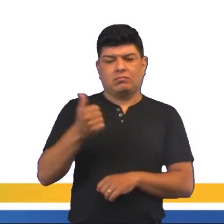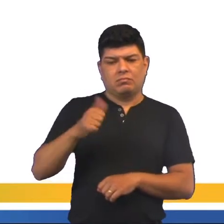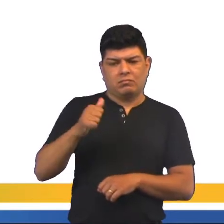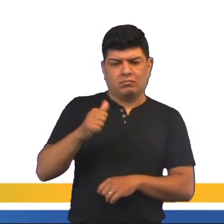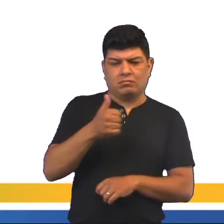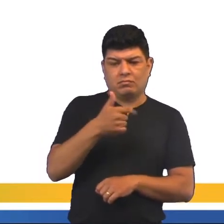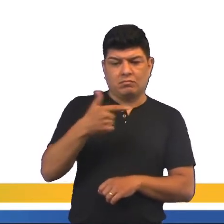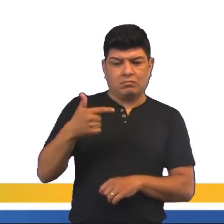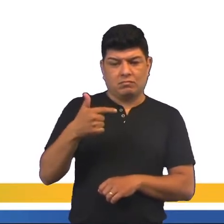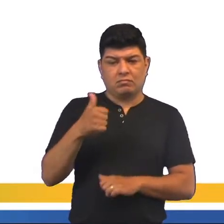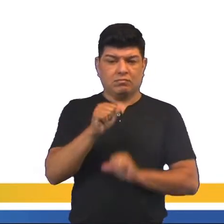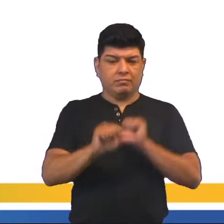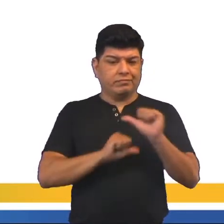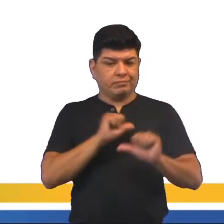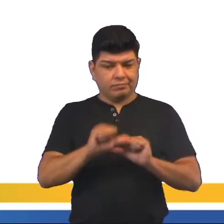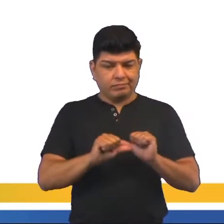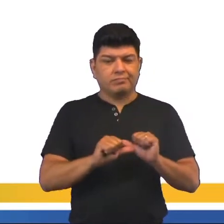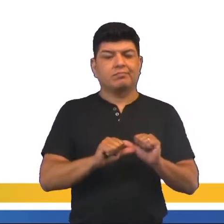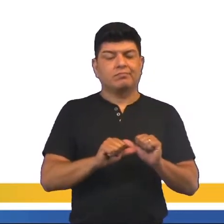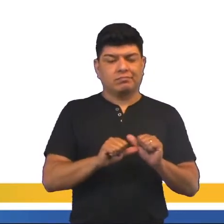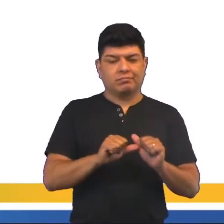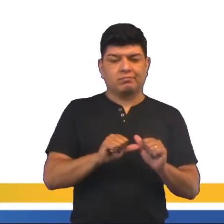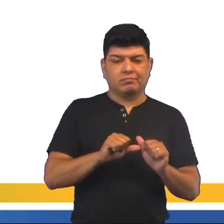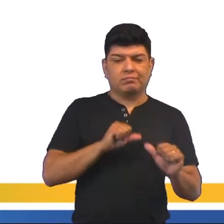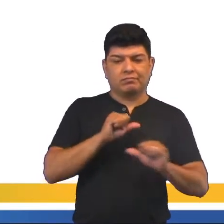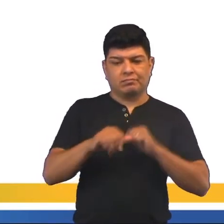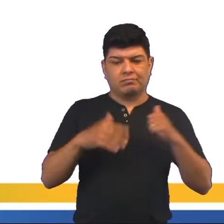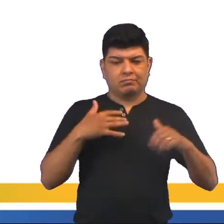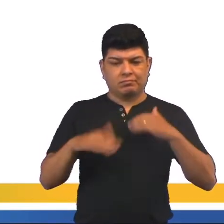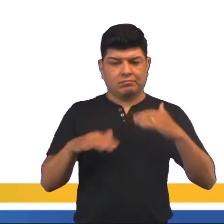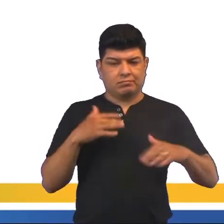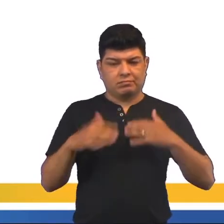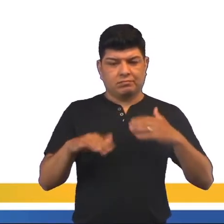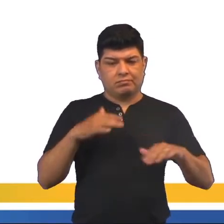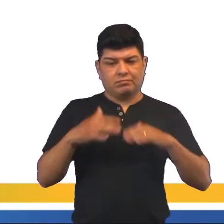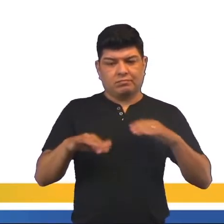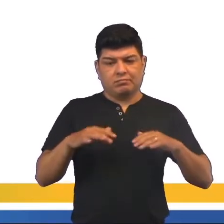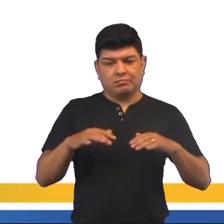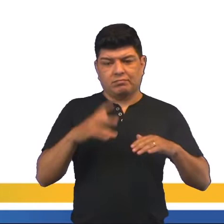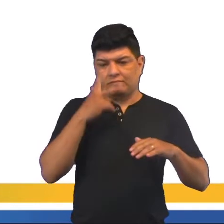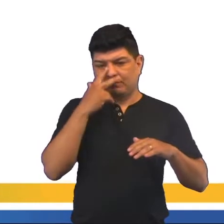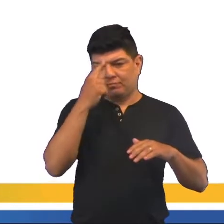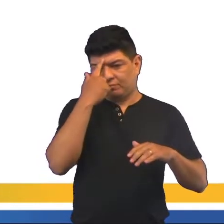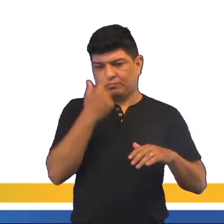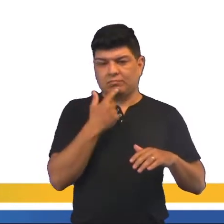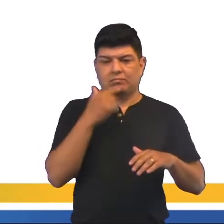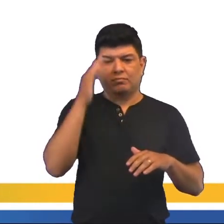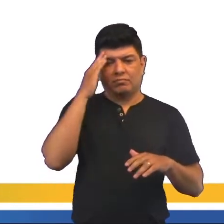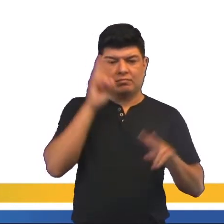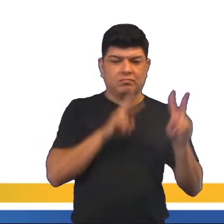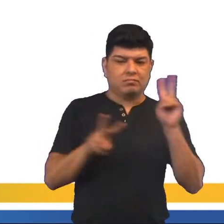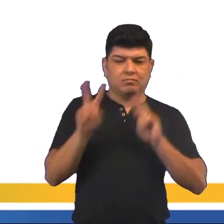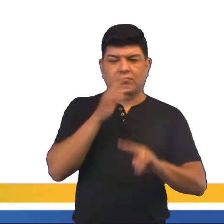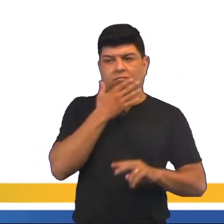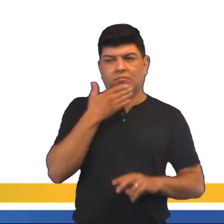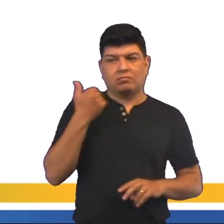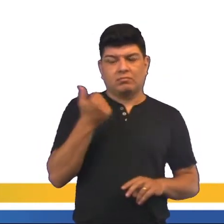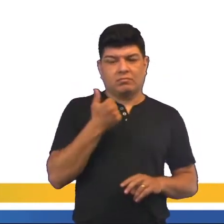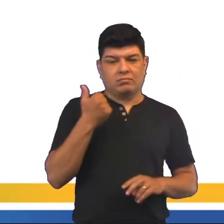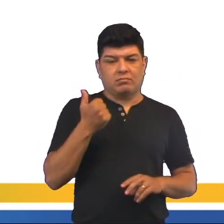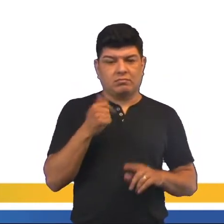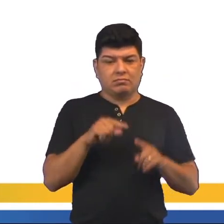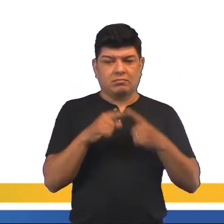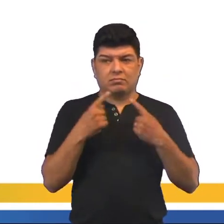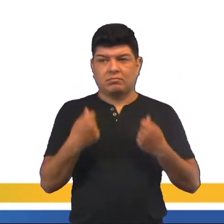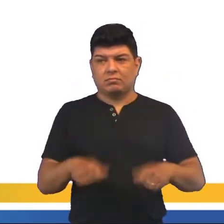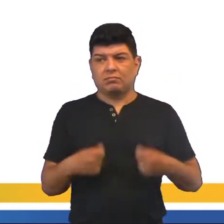11, meio-dia, ela vai já ter feito esse movimento que no caso aí na animação a gente consegue visualizar melhor, tá? É